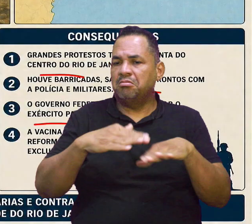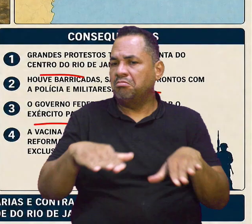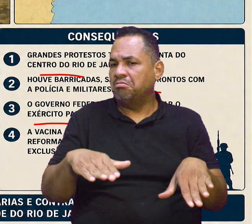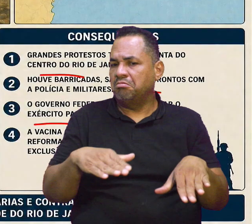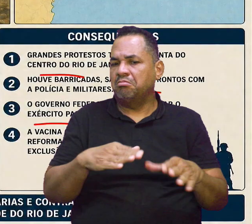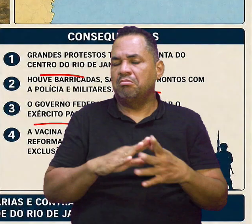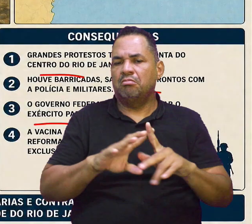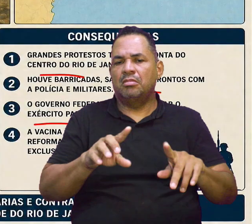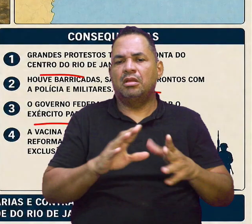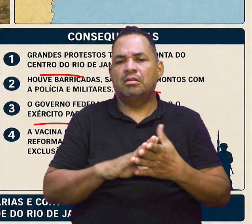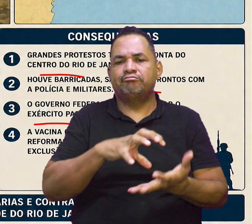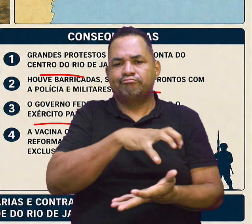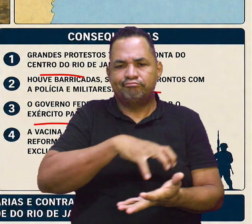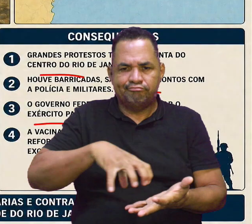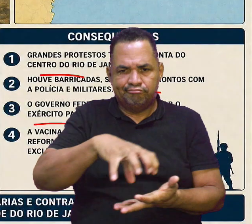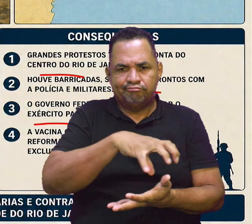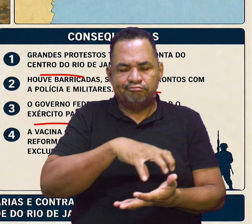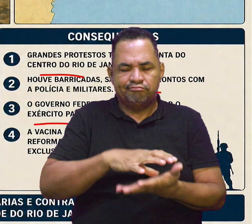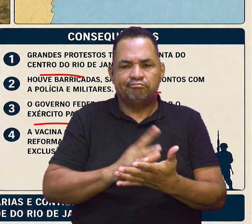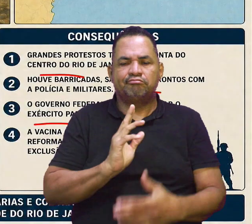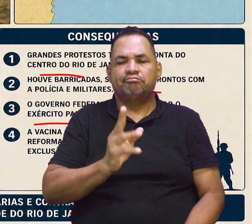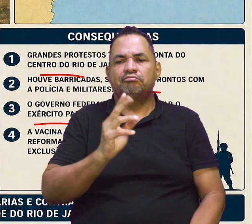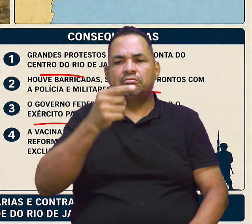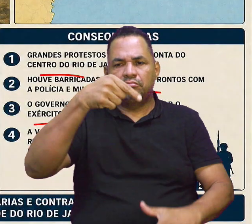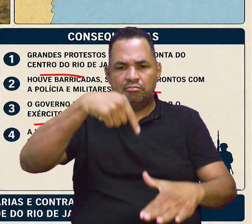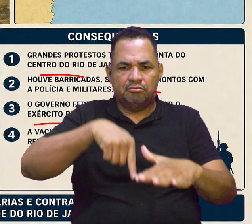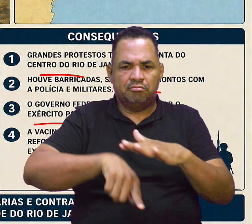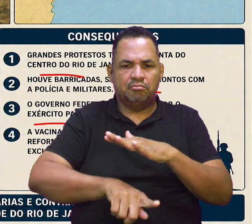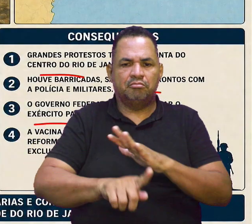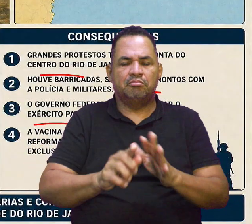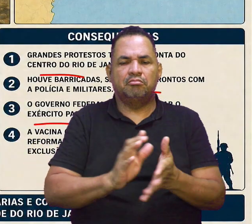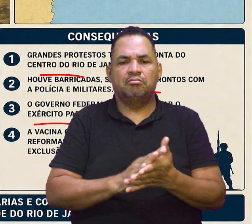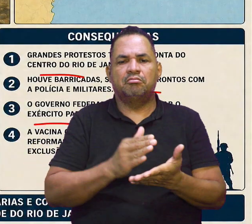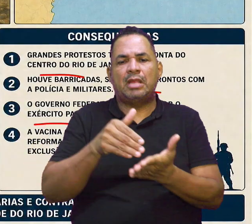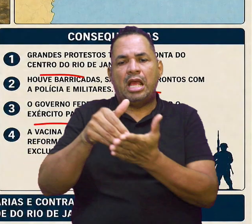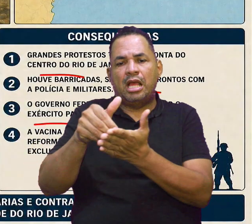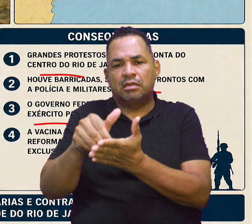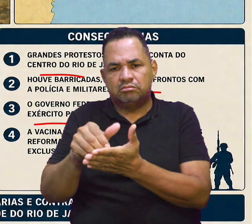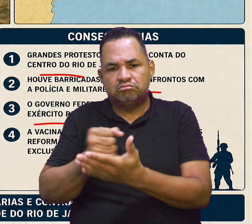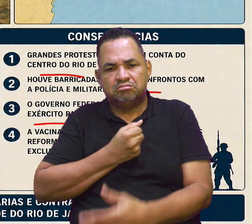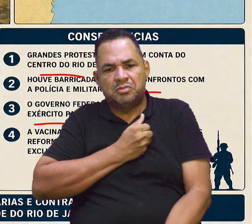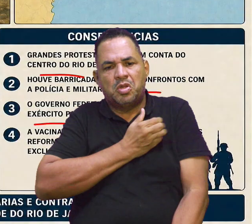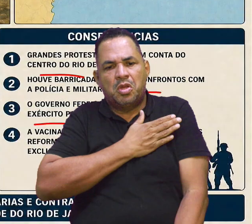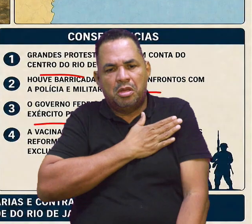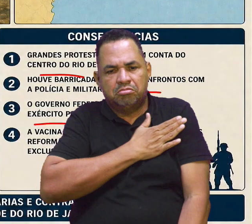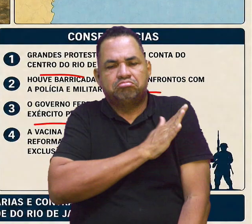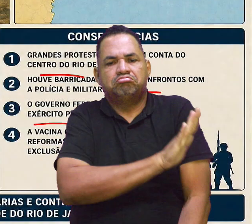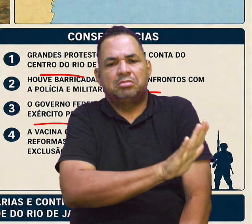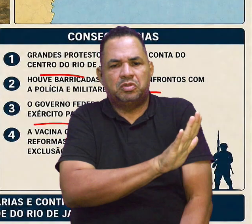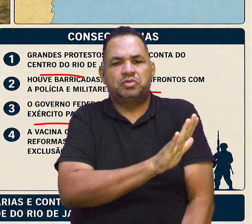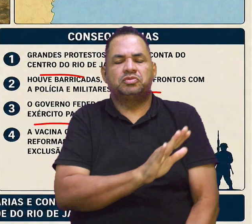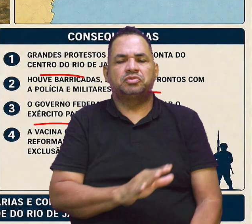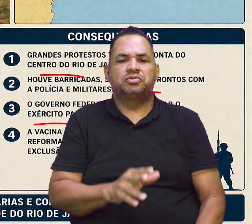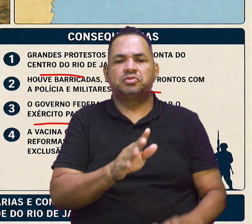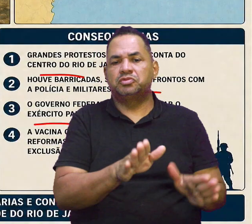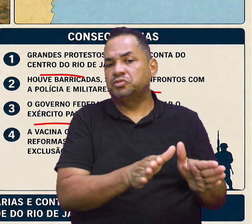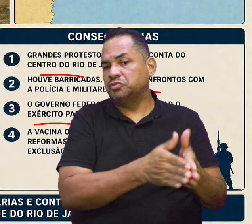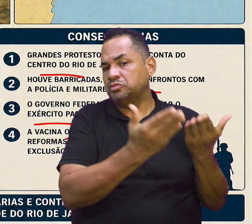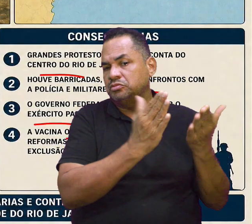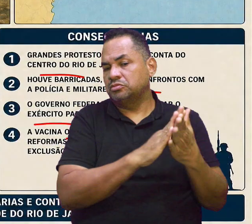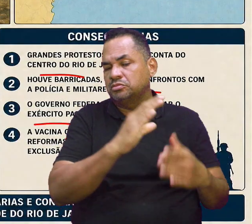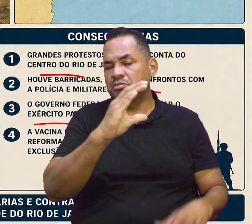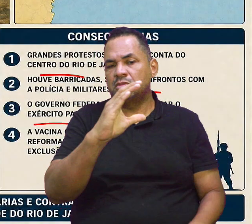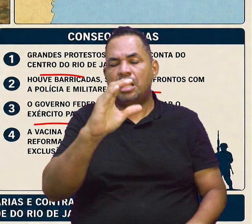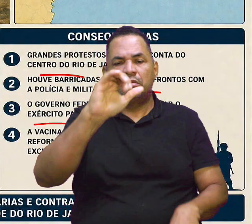reformas continuaram, aprofundando a exclusão dos pobres da cidade. Então, como eu falei, esses pobres que moravam